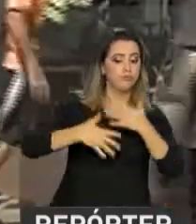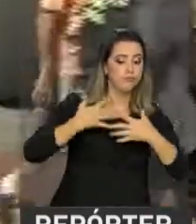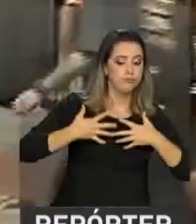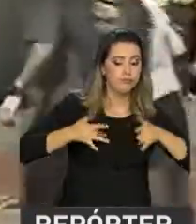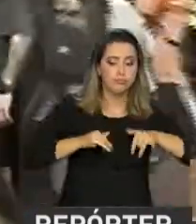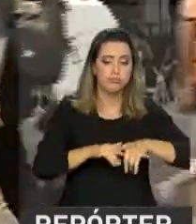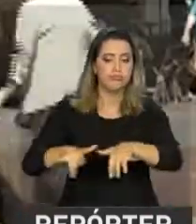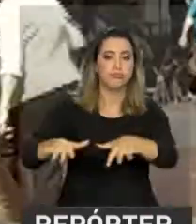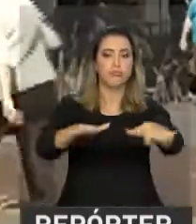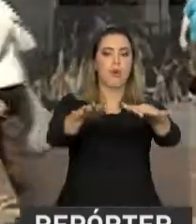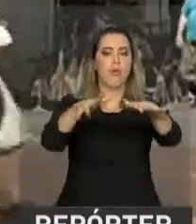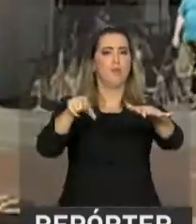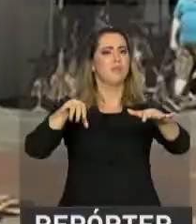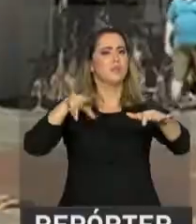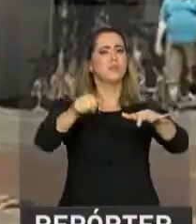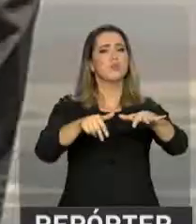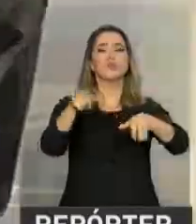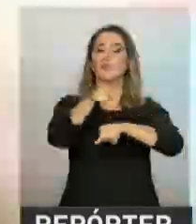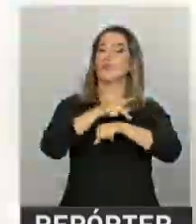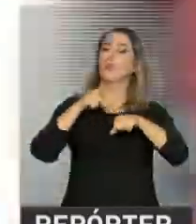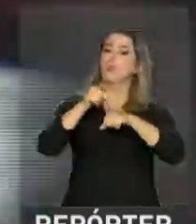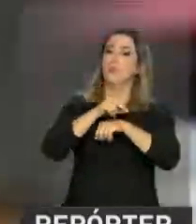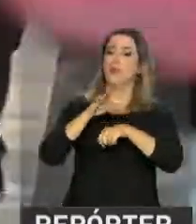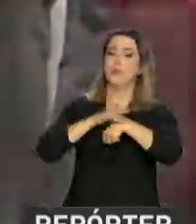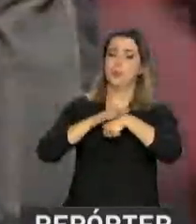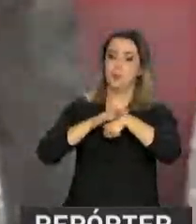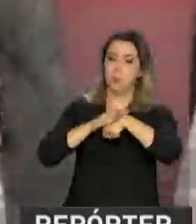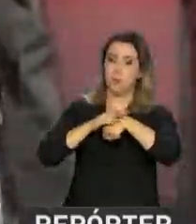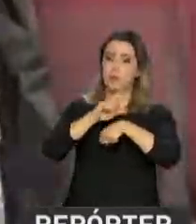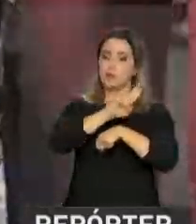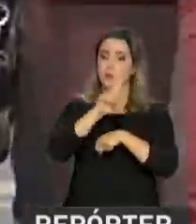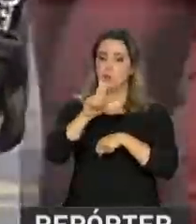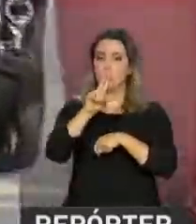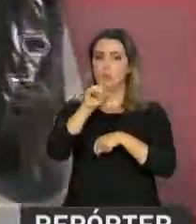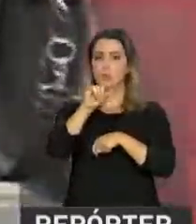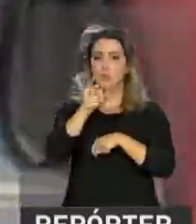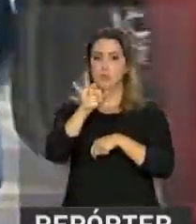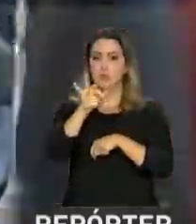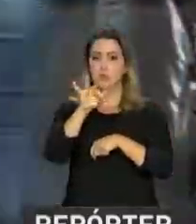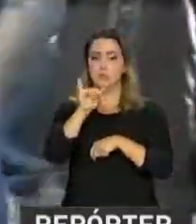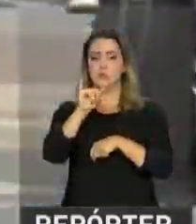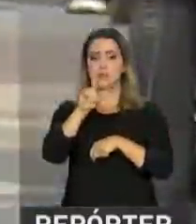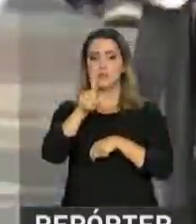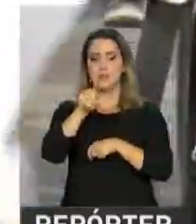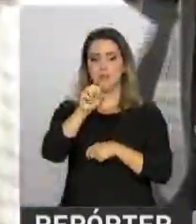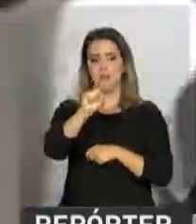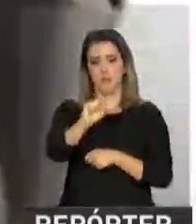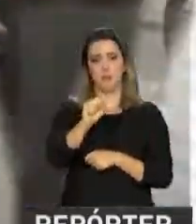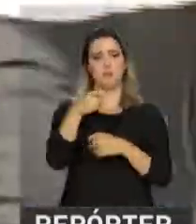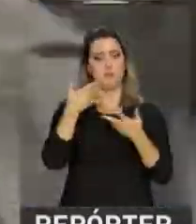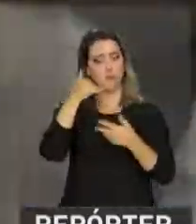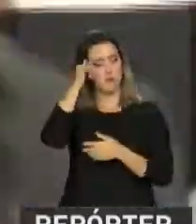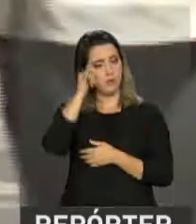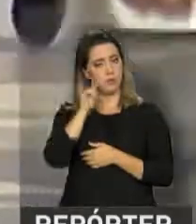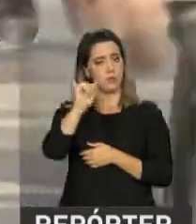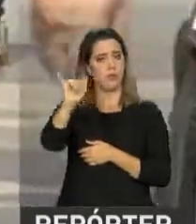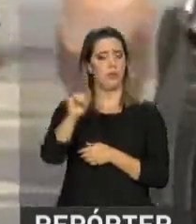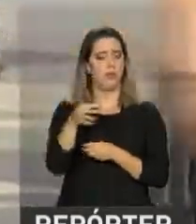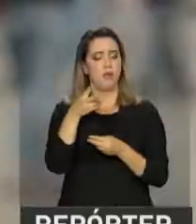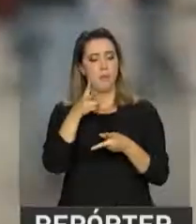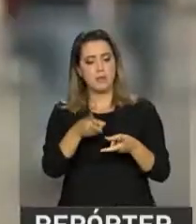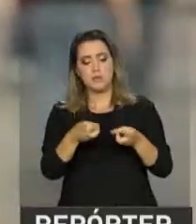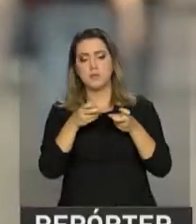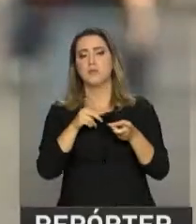no país, o governo federal vai intensificar as ações de prevenção, diagnóstico e tratamento da